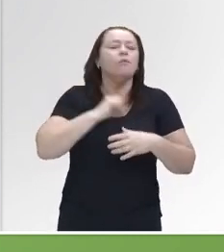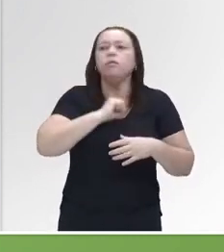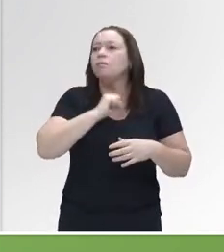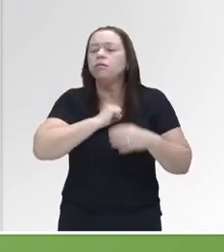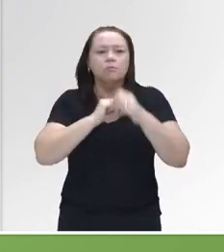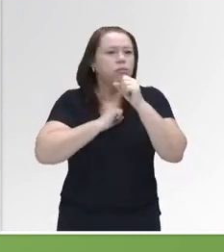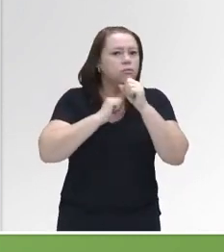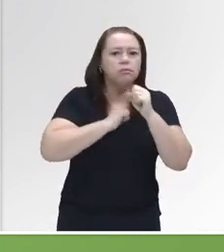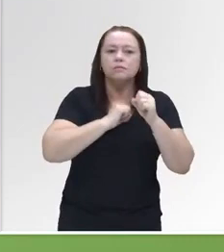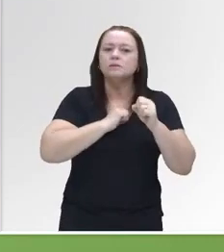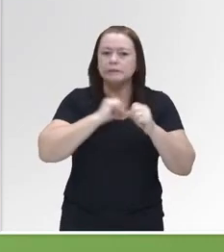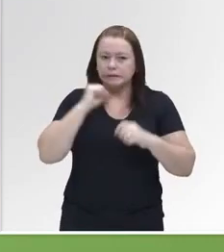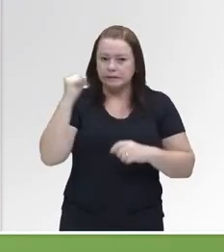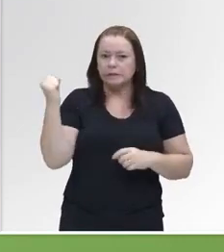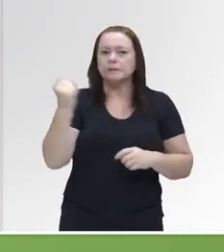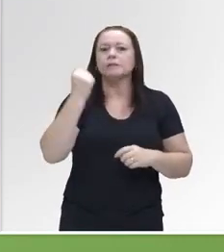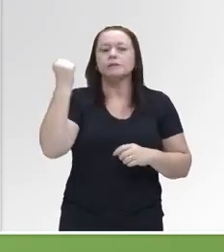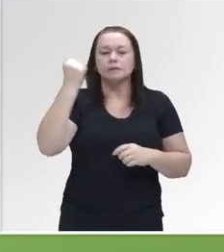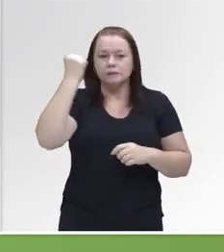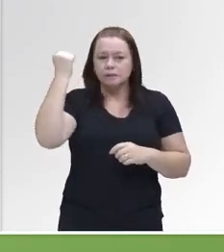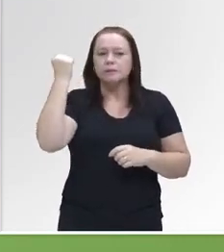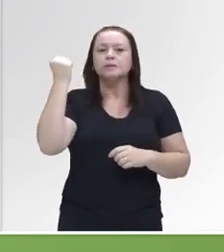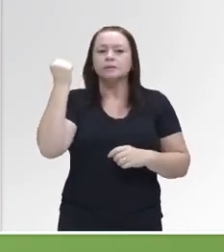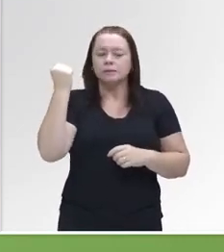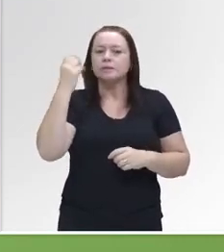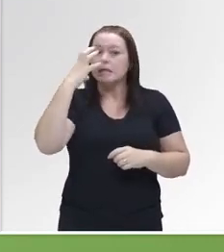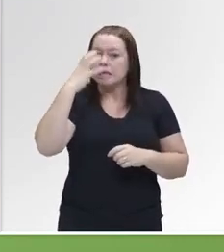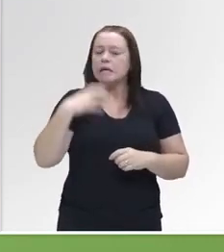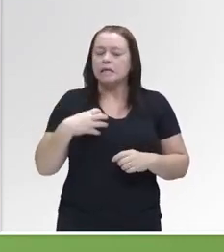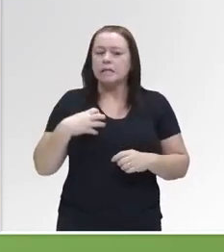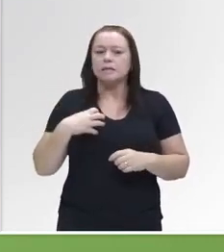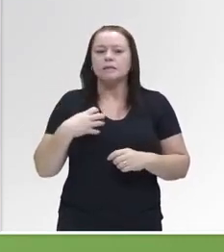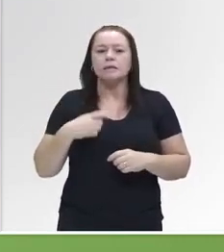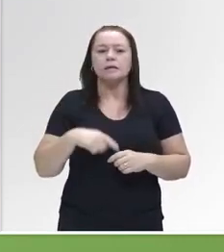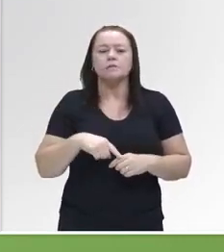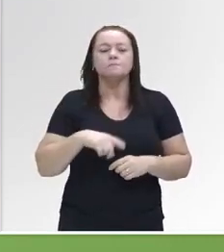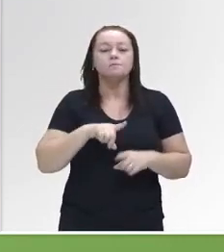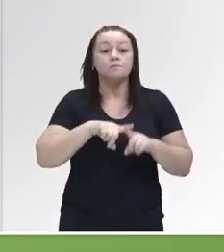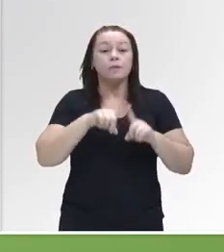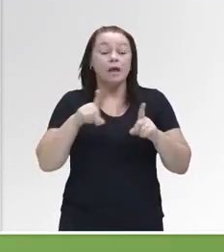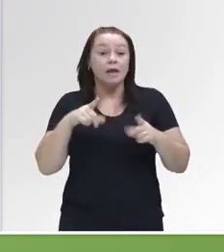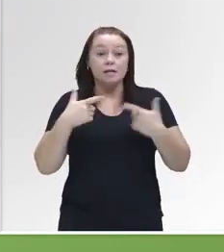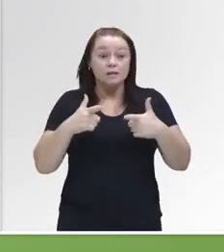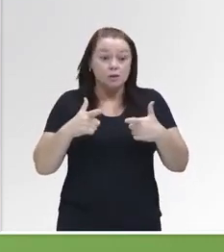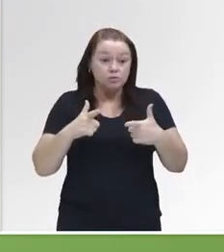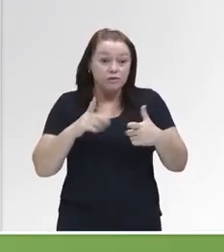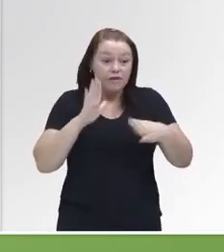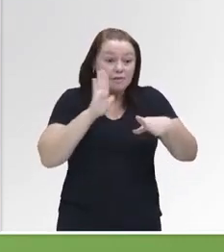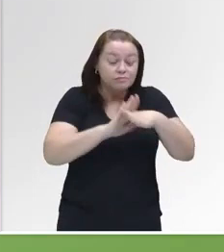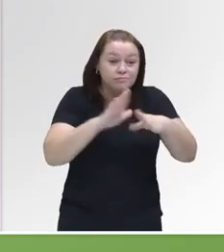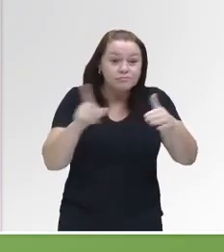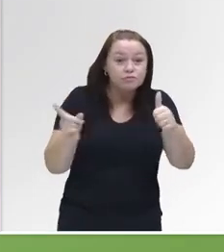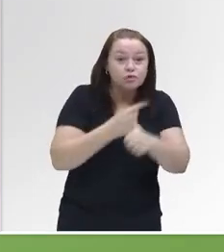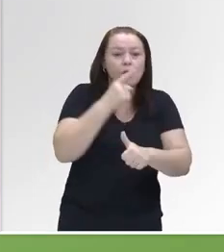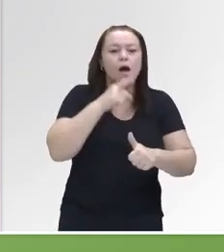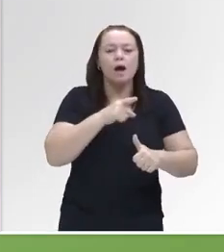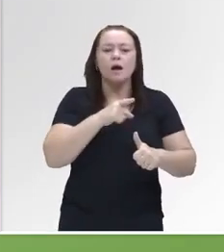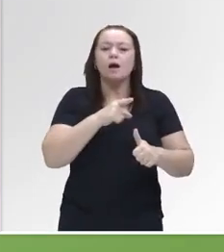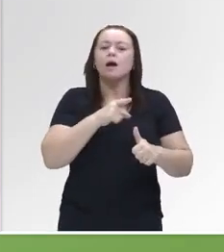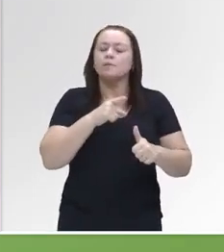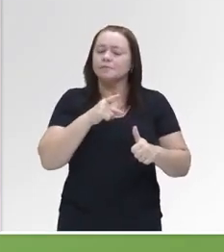vias respiratórias foram bloqueadas com o objeto. Caso não ocorra um socorro rápido, vai